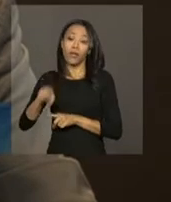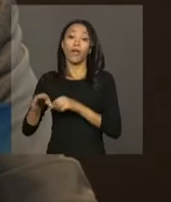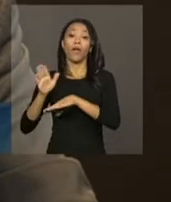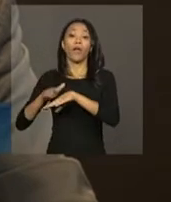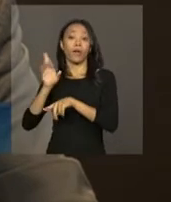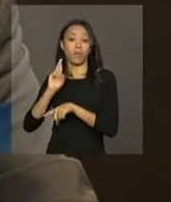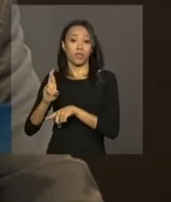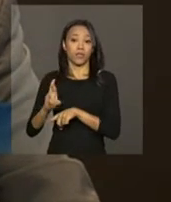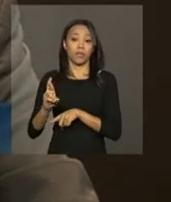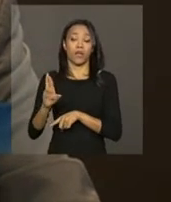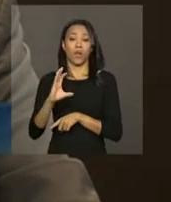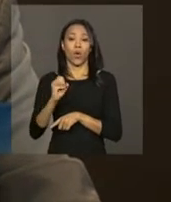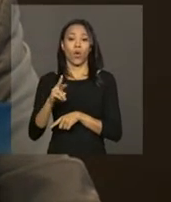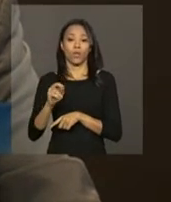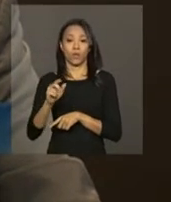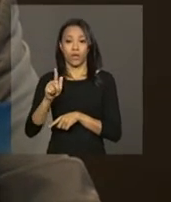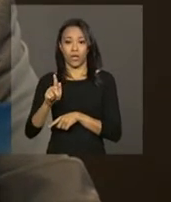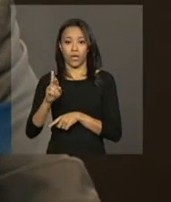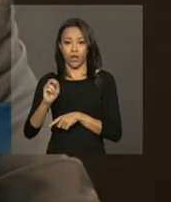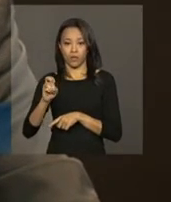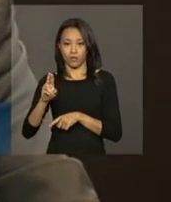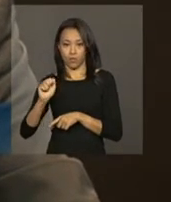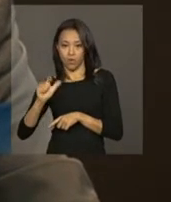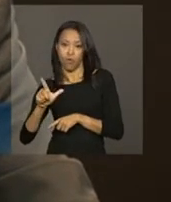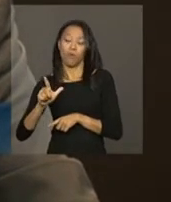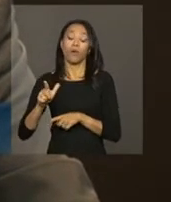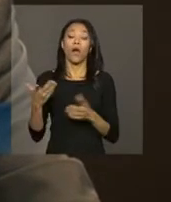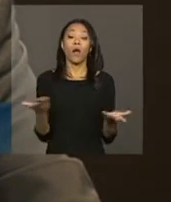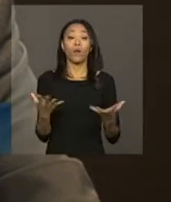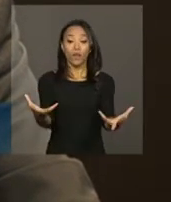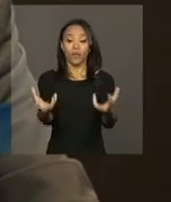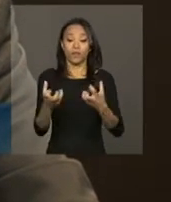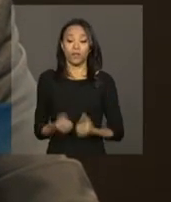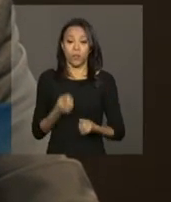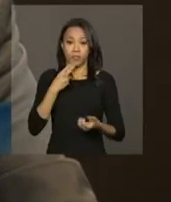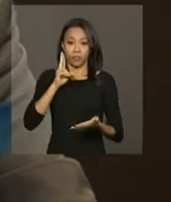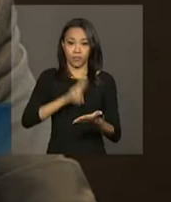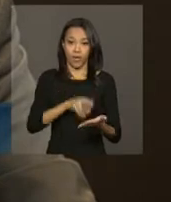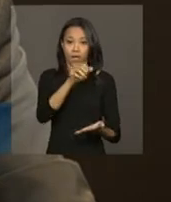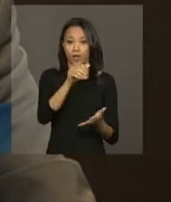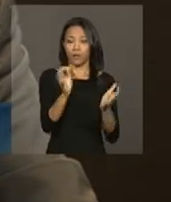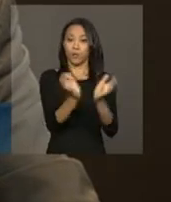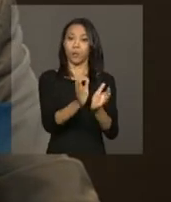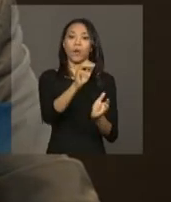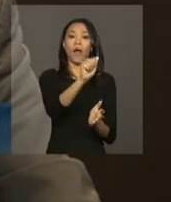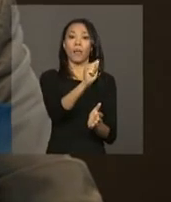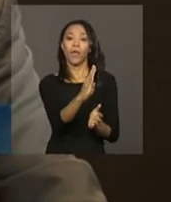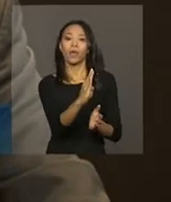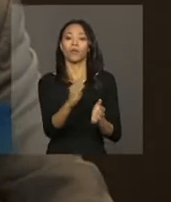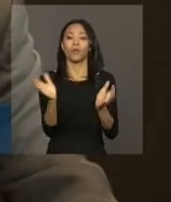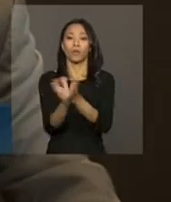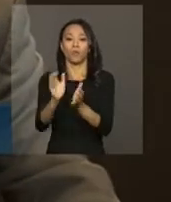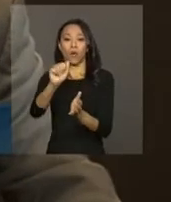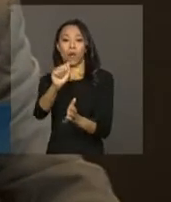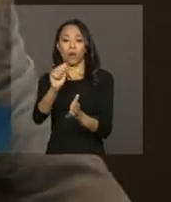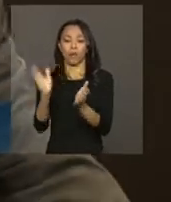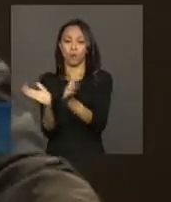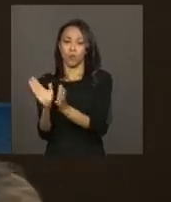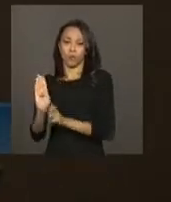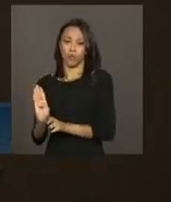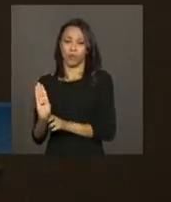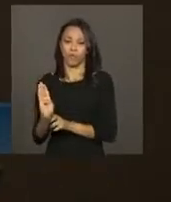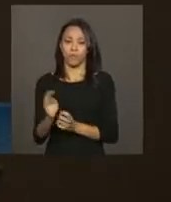corretora gradual Solicito a entrega dos envelopes dos lotes a lote a e lote B